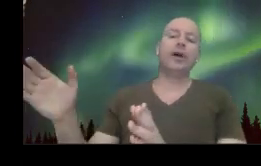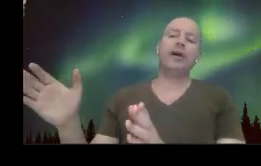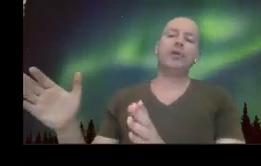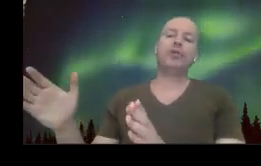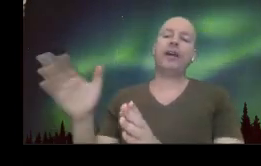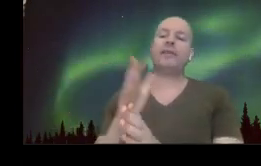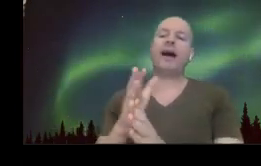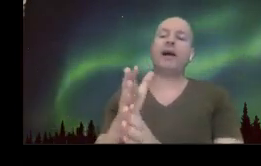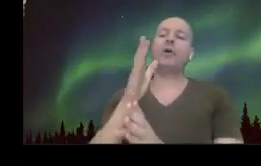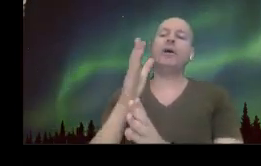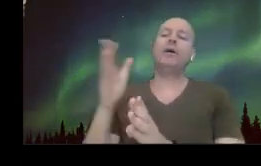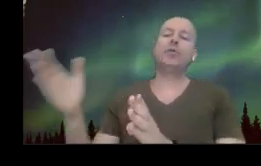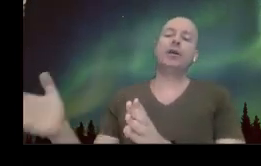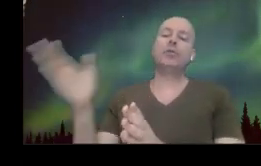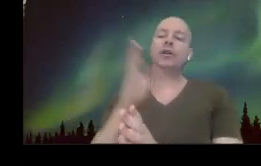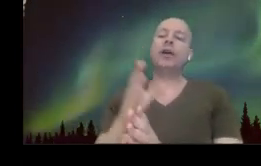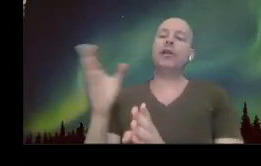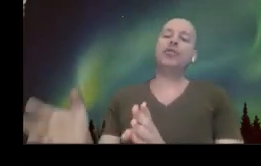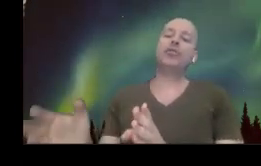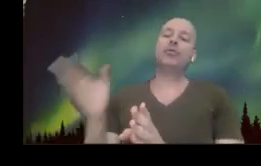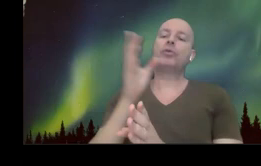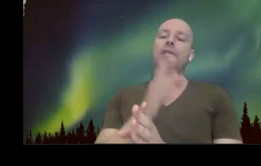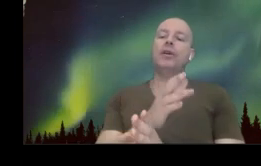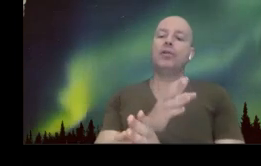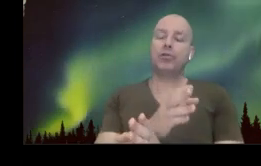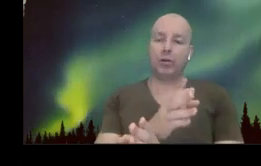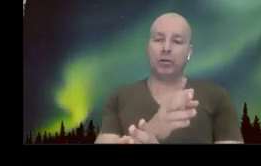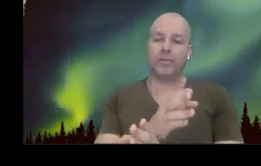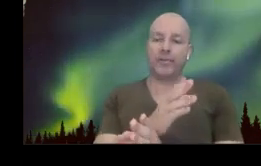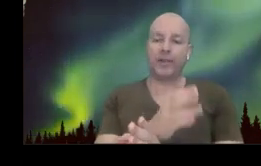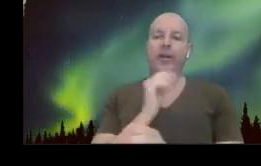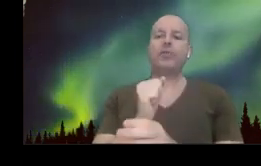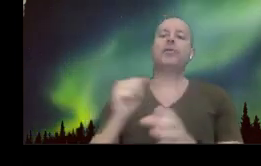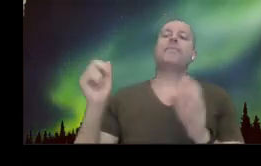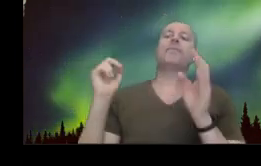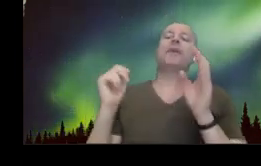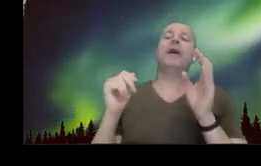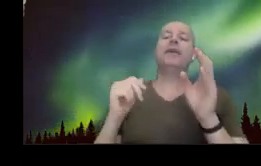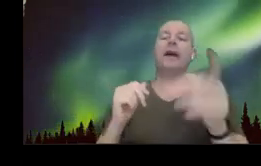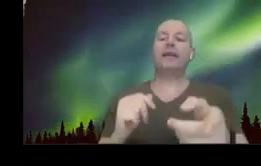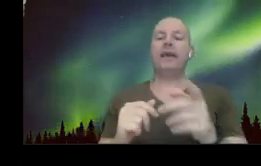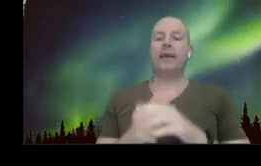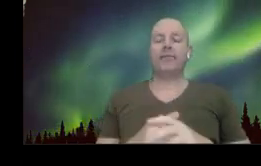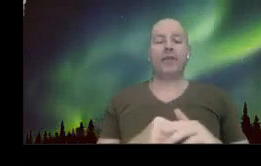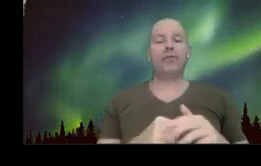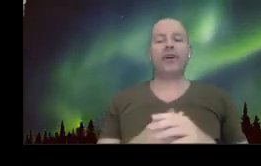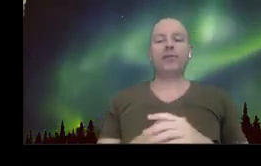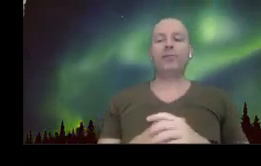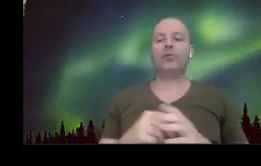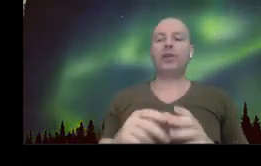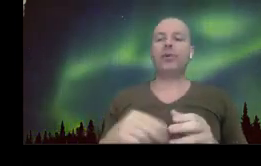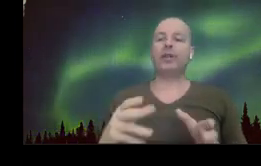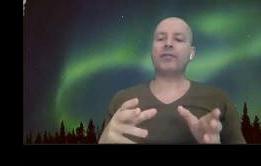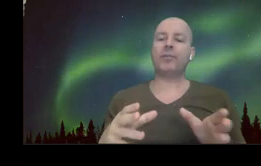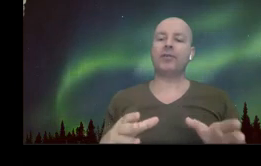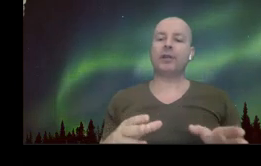no rio é muito mais água do que nutrientes ou do que solo, tá certo? E aqui eu falo